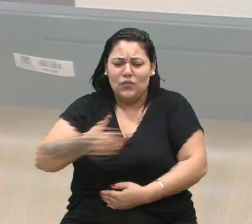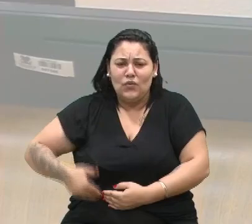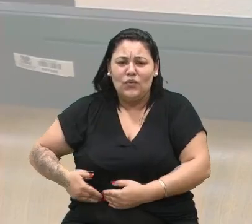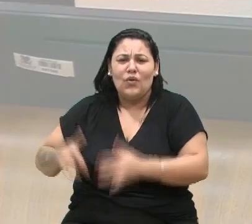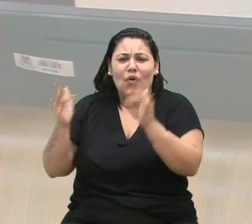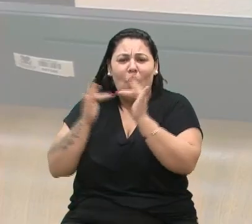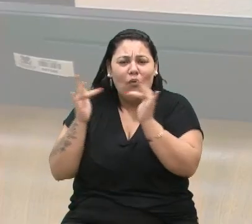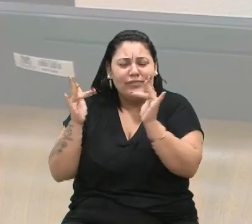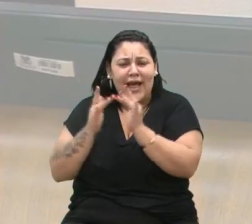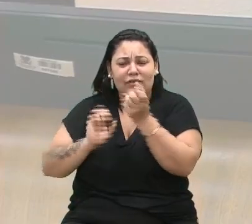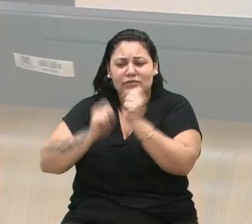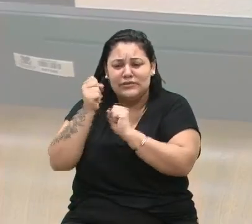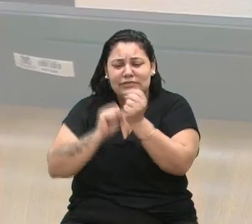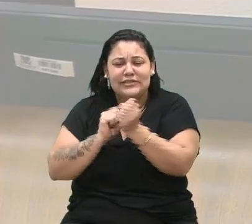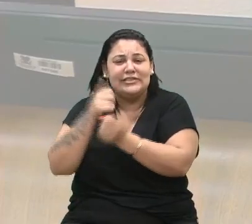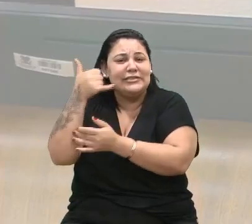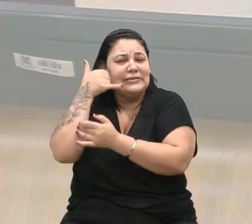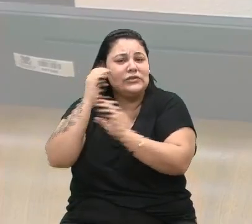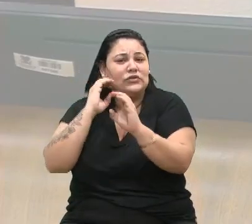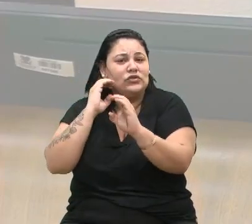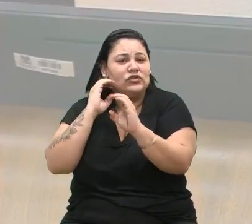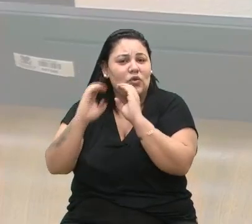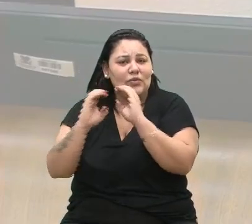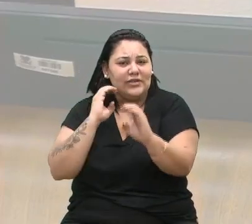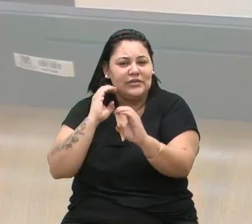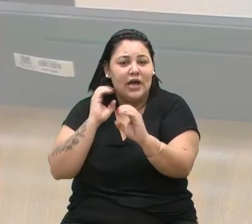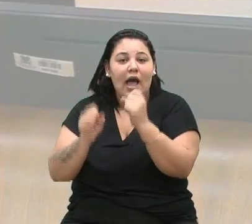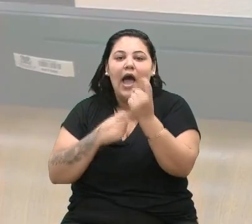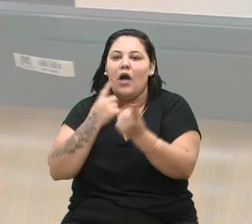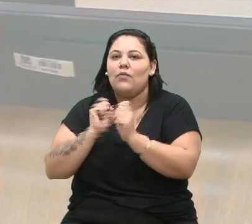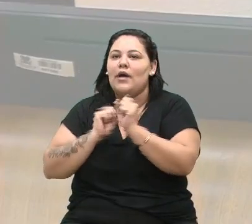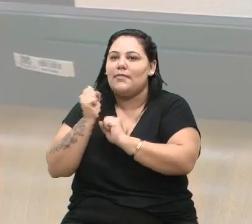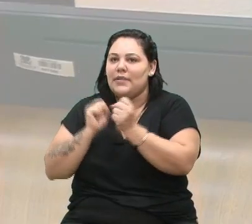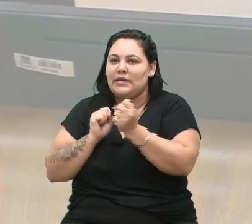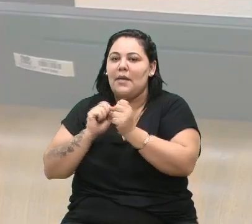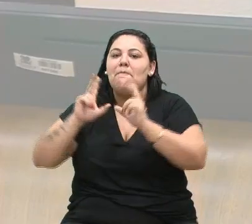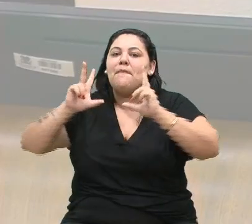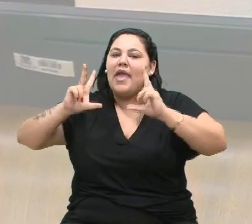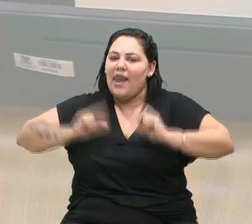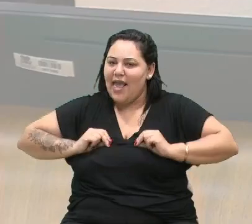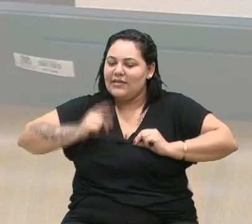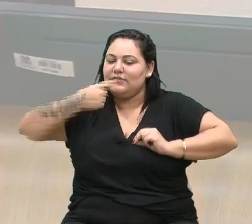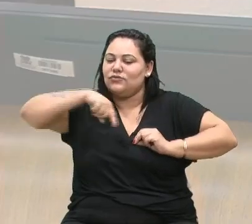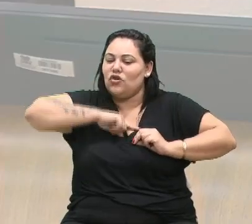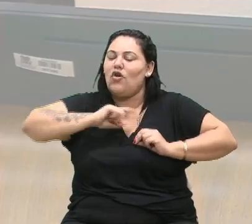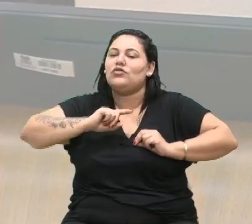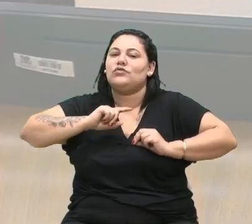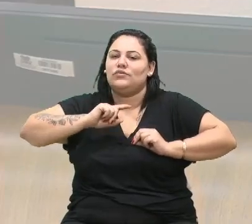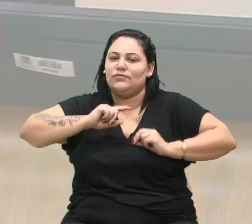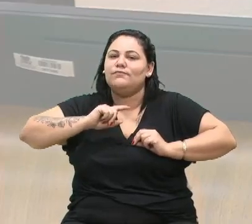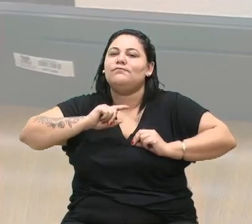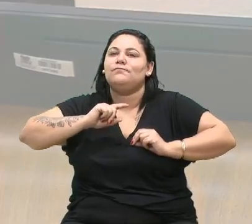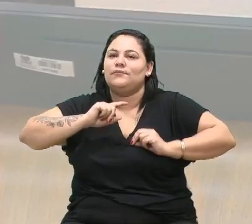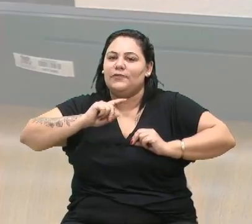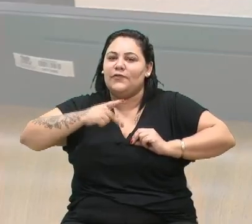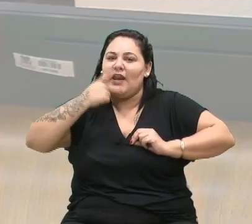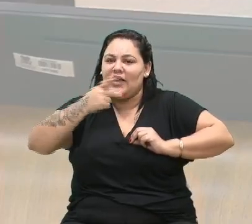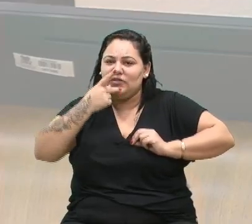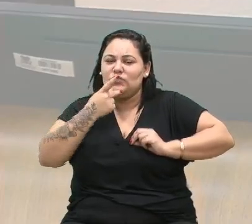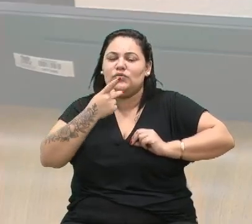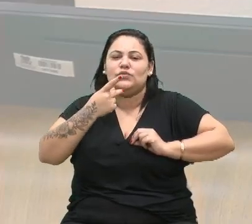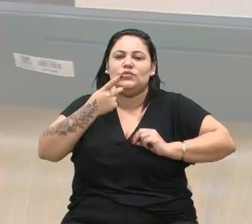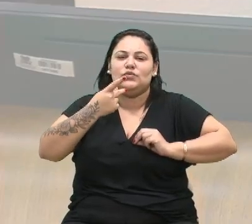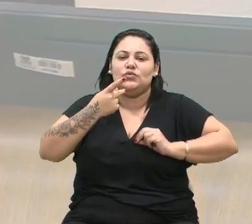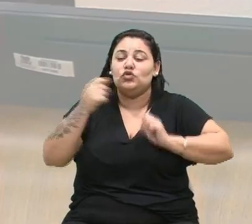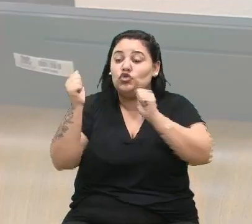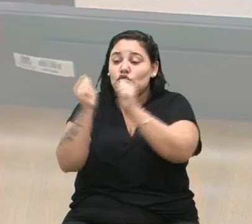telecomunicações, algumas absolutamente dedicadas e que merecem o nosso registro aqui, com o RGE, né? Movimentando, e a